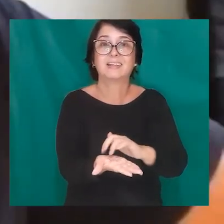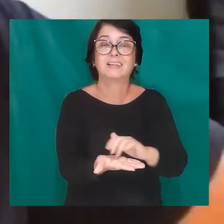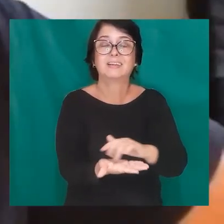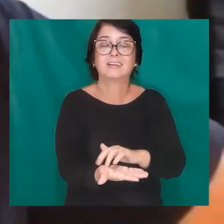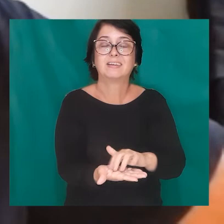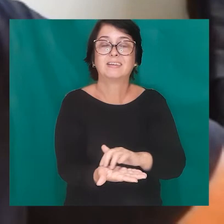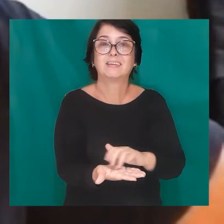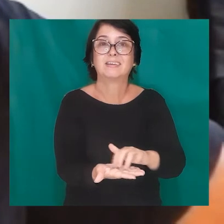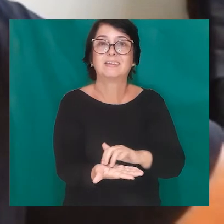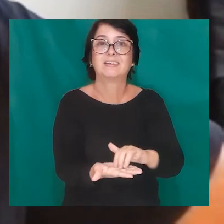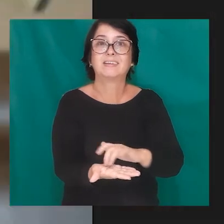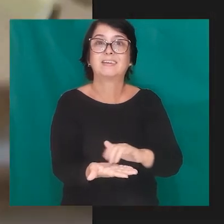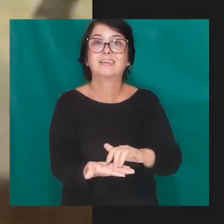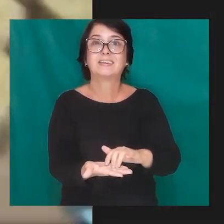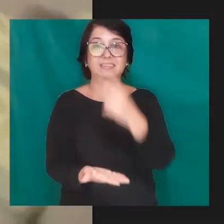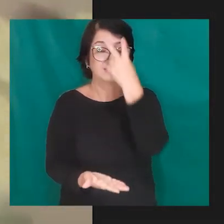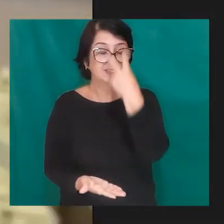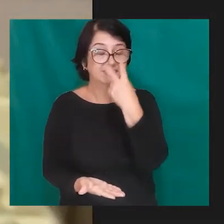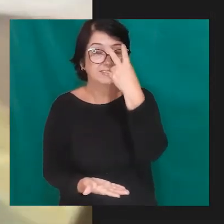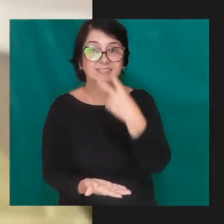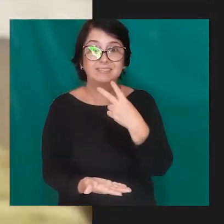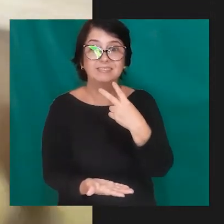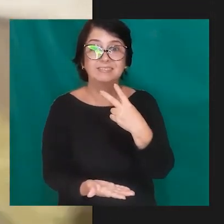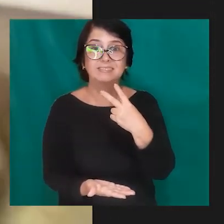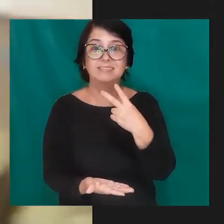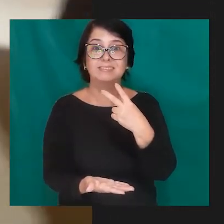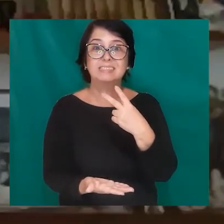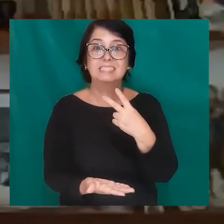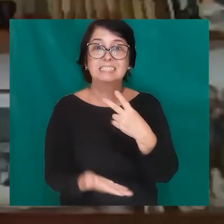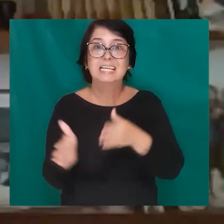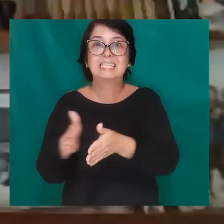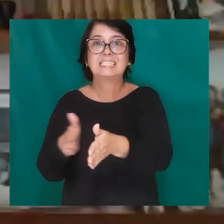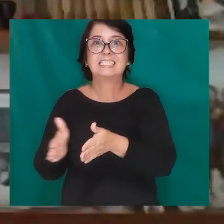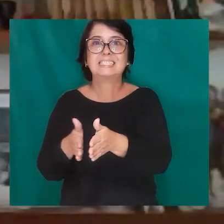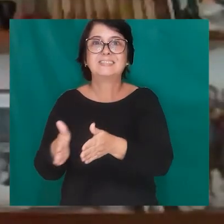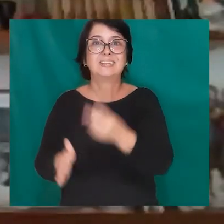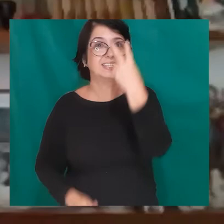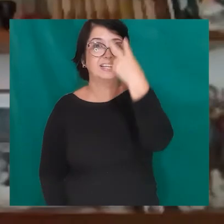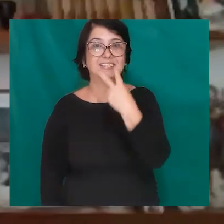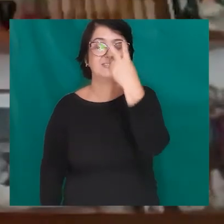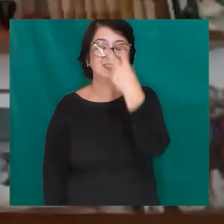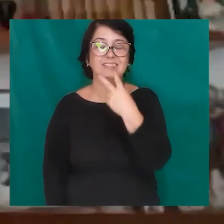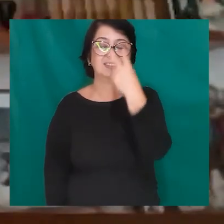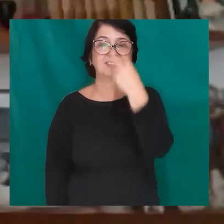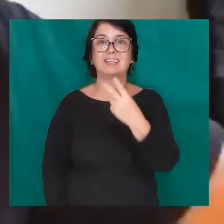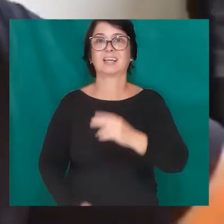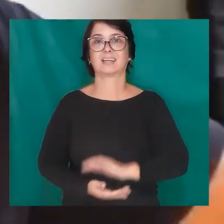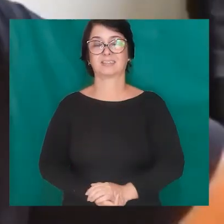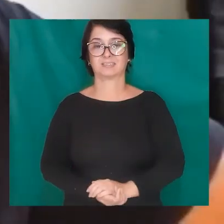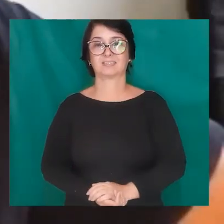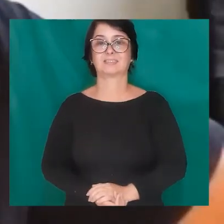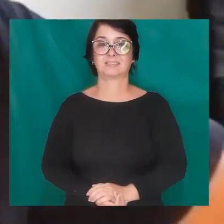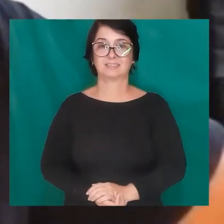Olha! O teclado aqui é todo... Nossa senhora! Né?